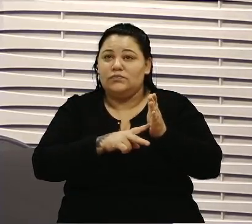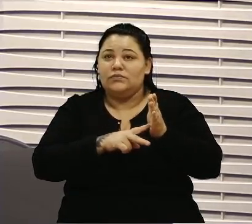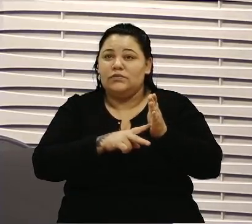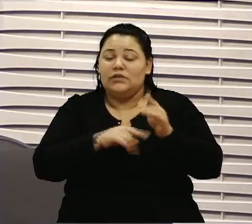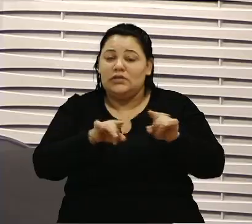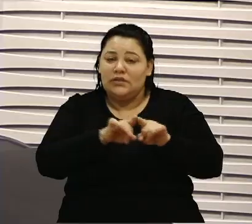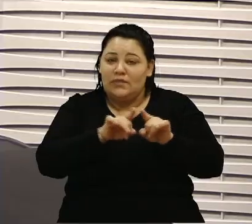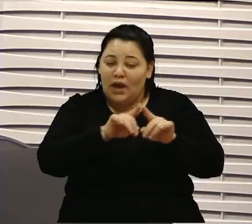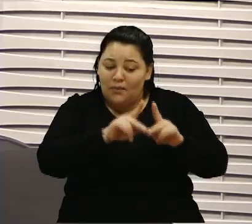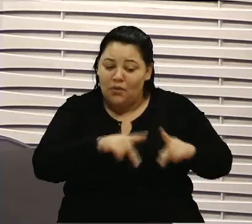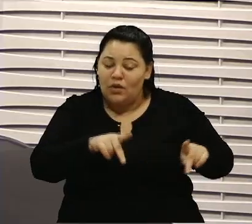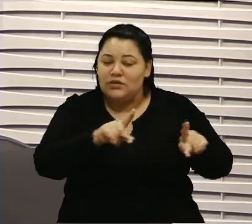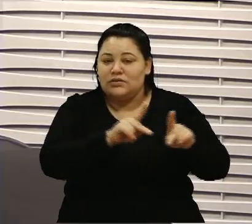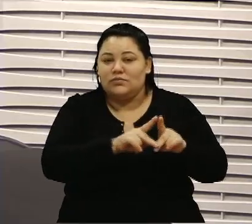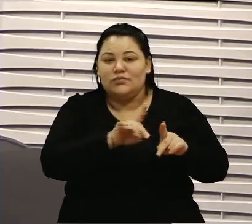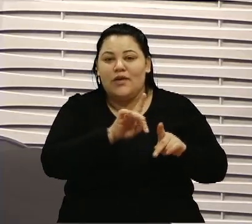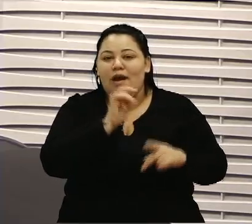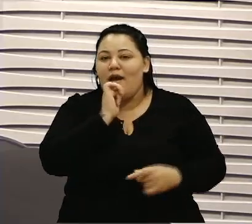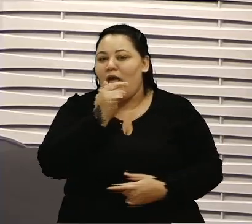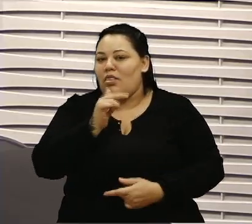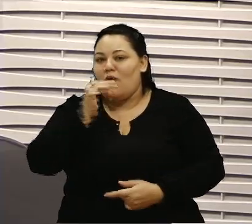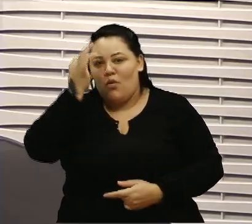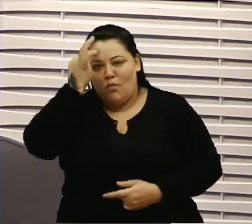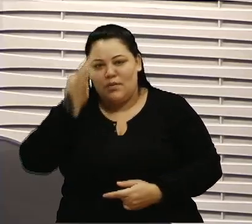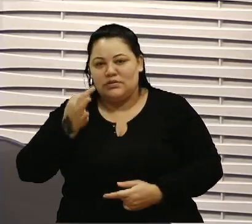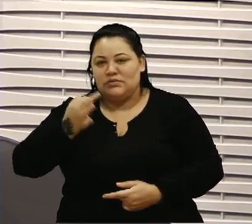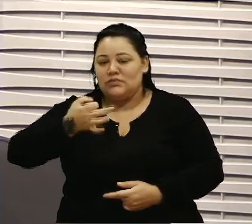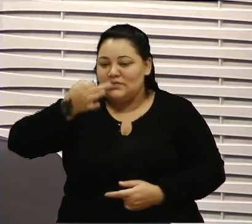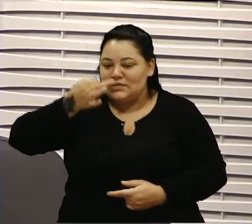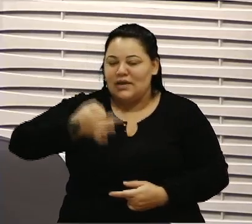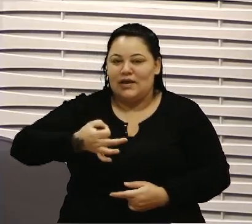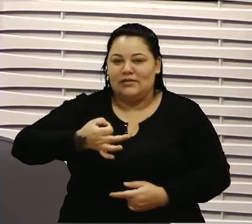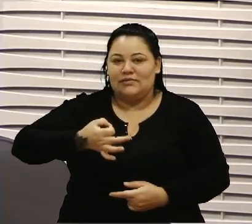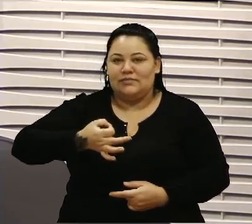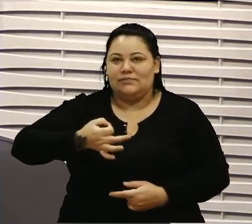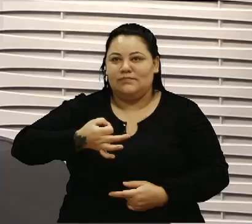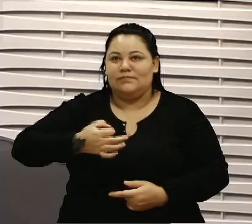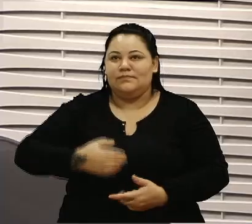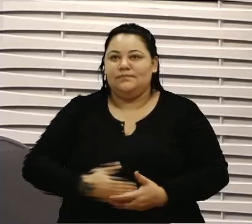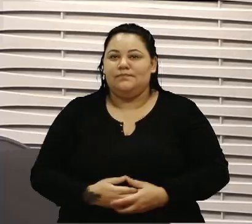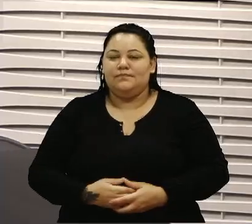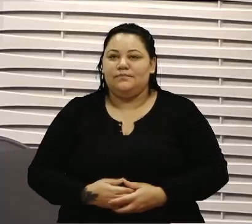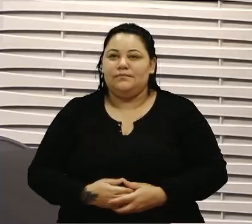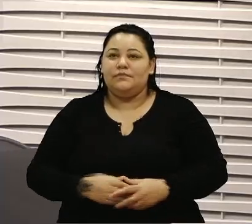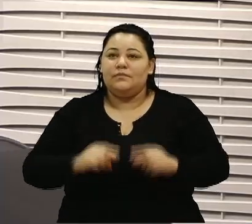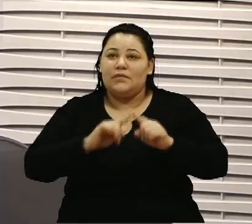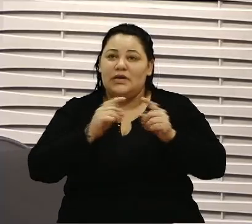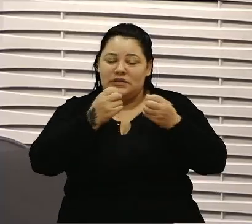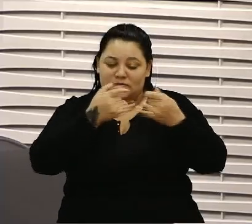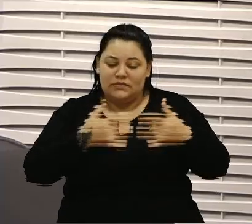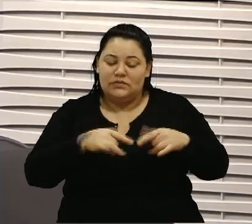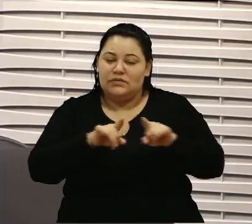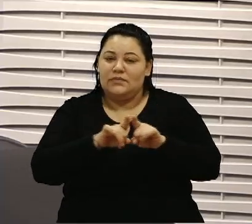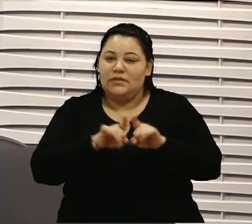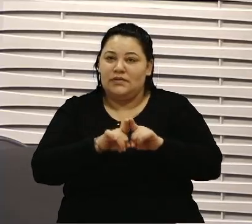população que às vezes não tem a compreensão necessária deste tema. Mas, reforçando, vereador